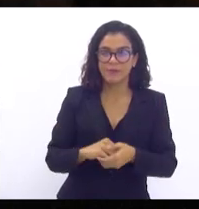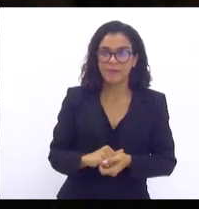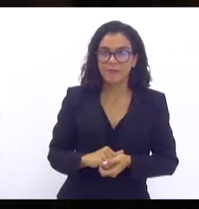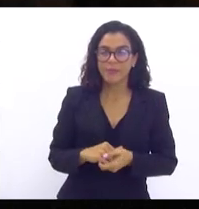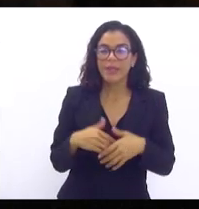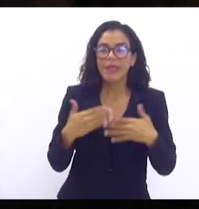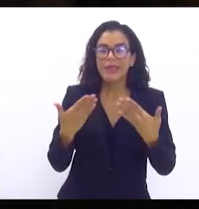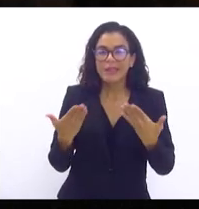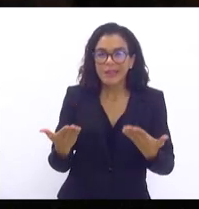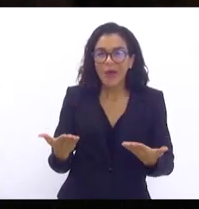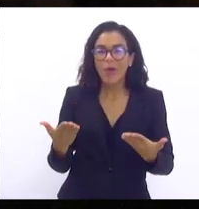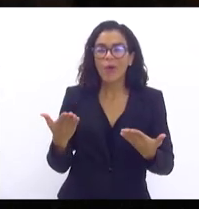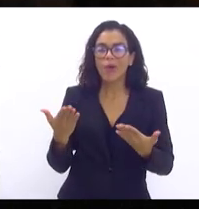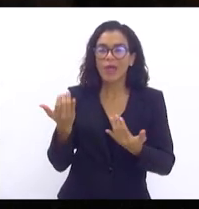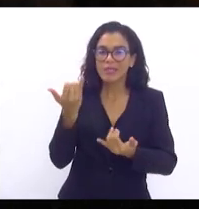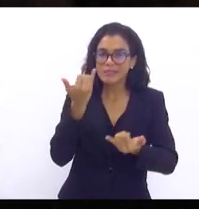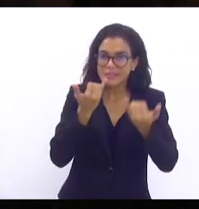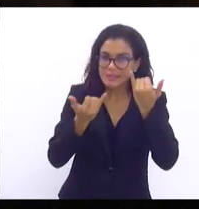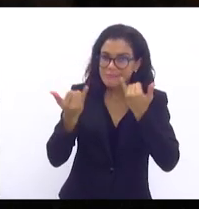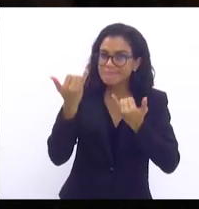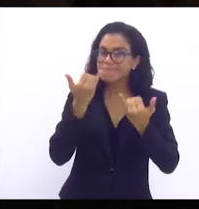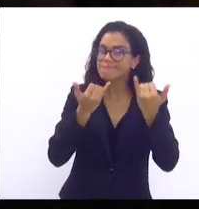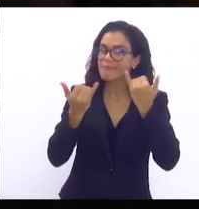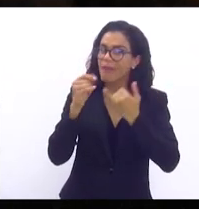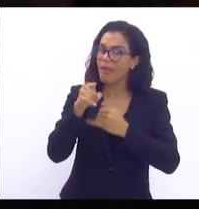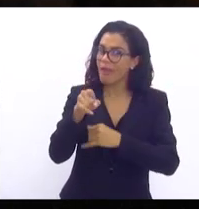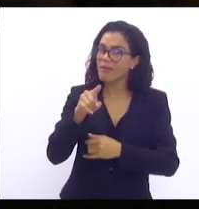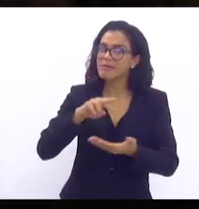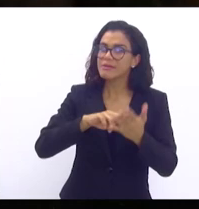Então, esse prenúncio é um prenúncio mundial.